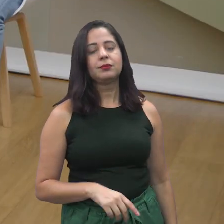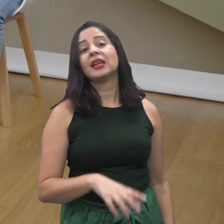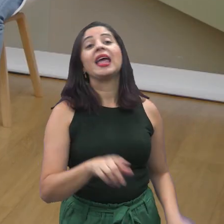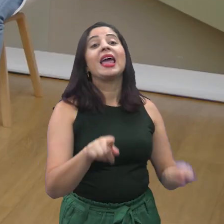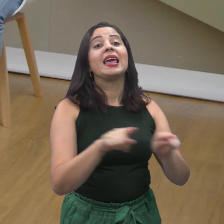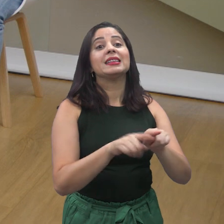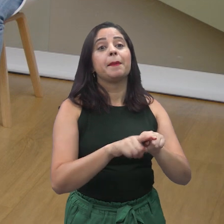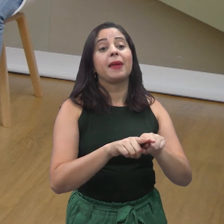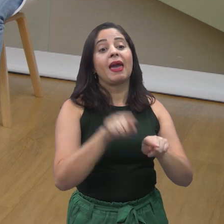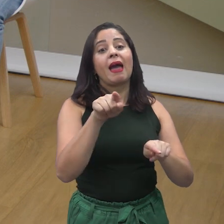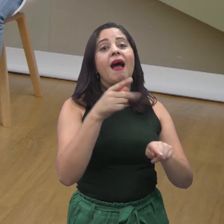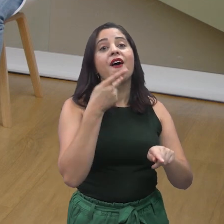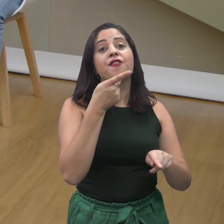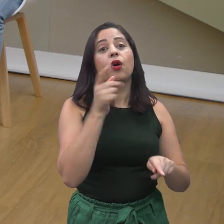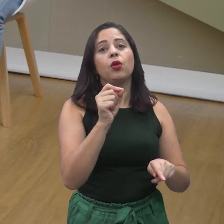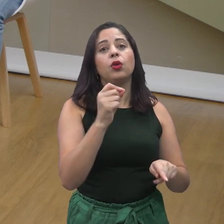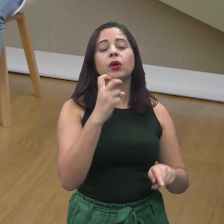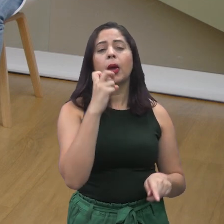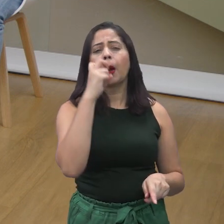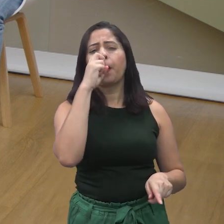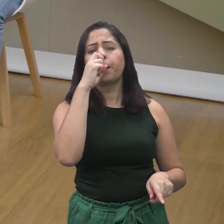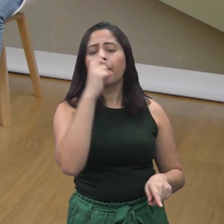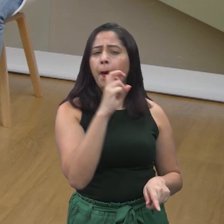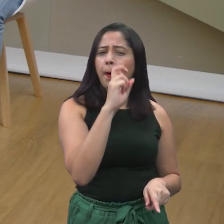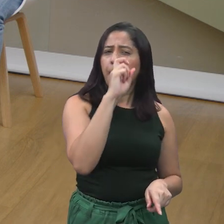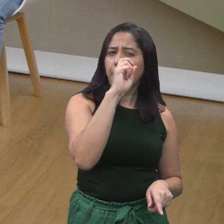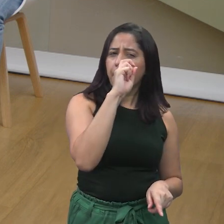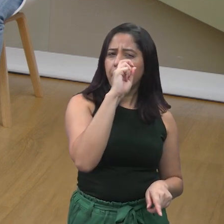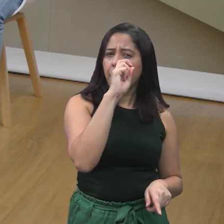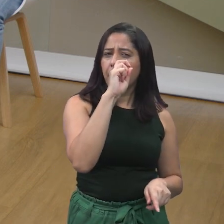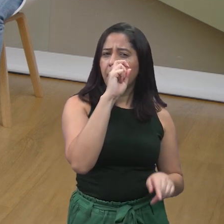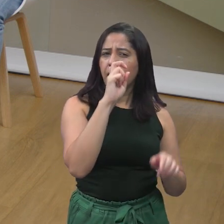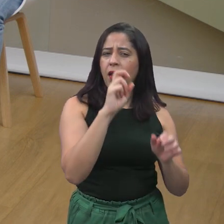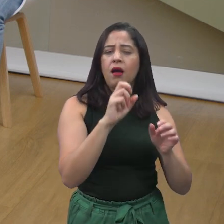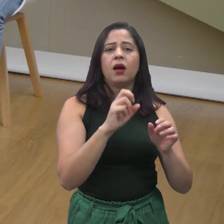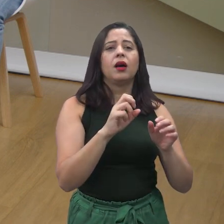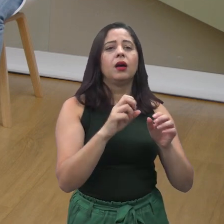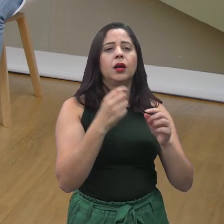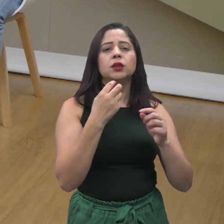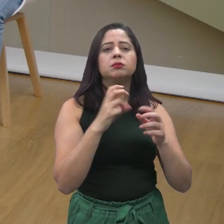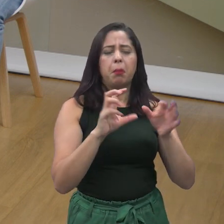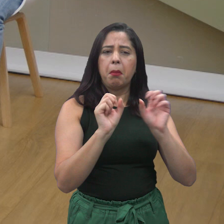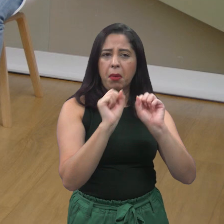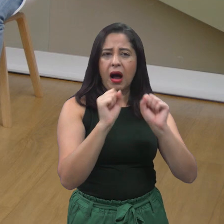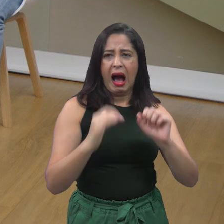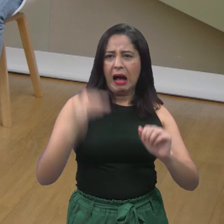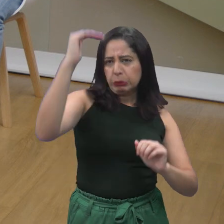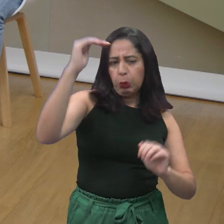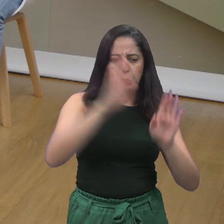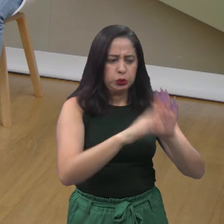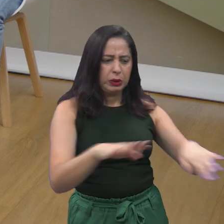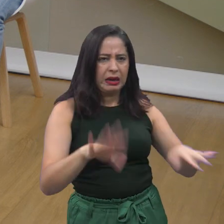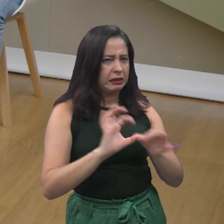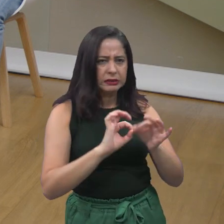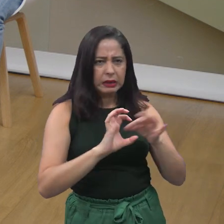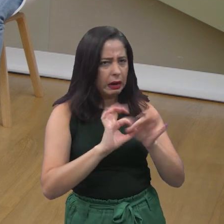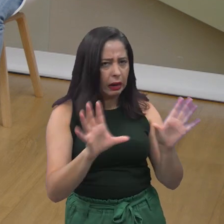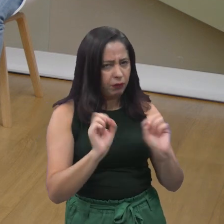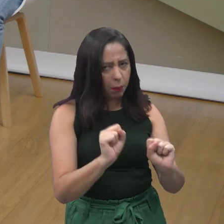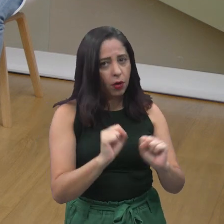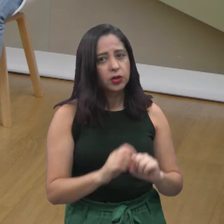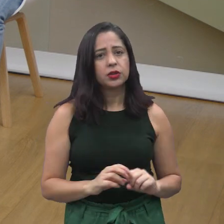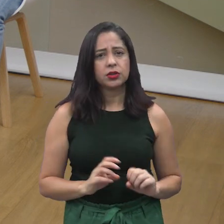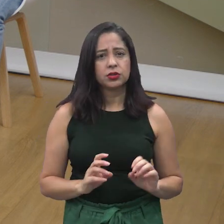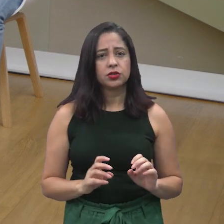lavagem nasal na criança, ajuda muito, mas tem alguma contraindicação? Todos os pais podem fazer? Adultos também podem fazer a lavagem nasal?